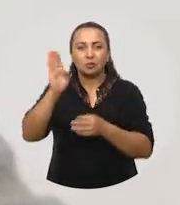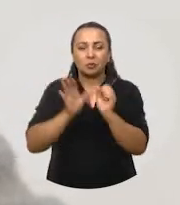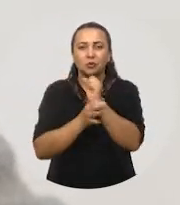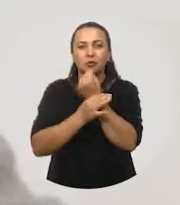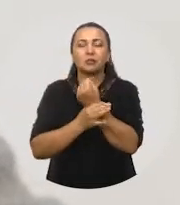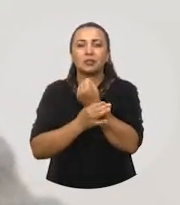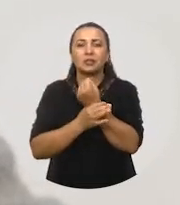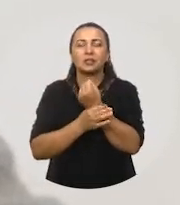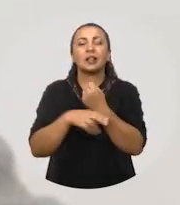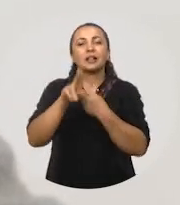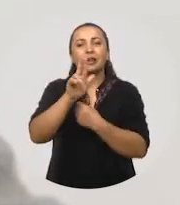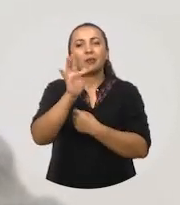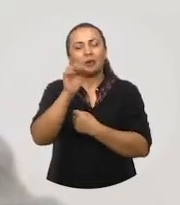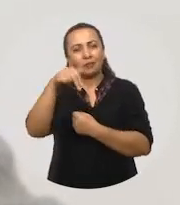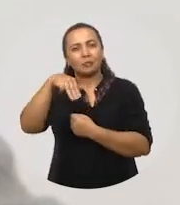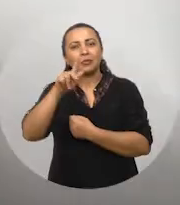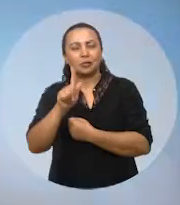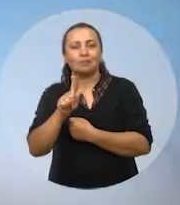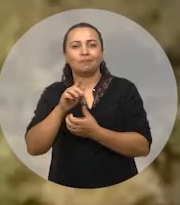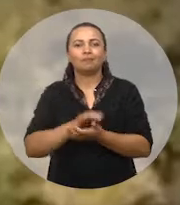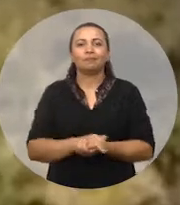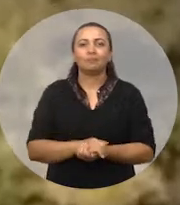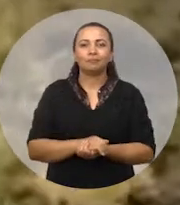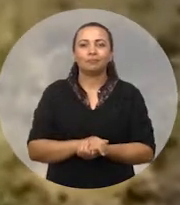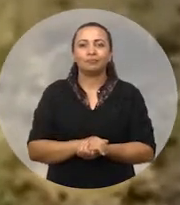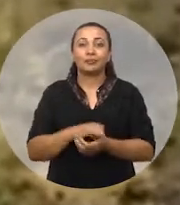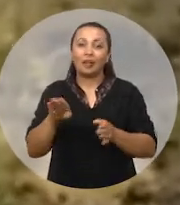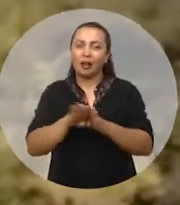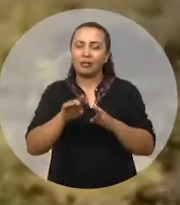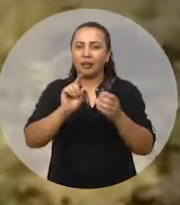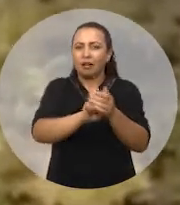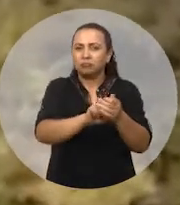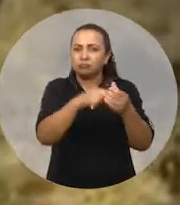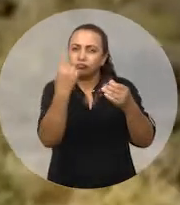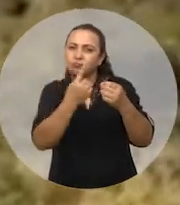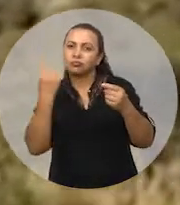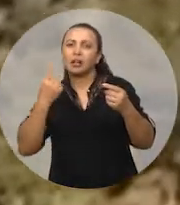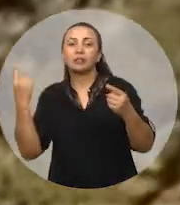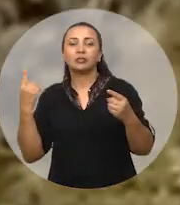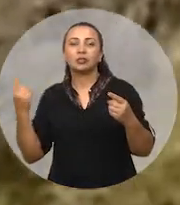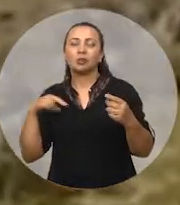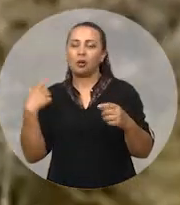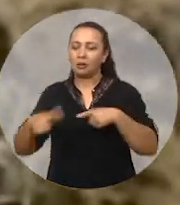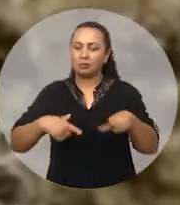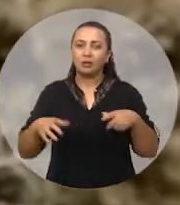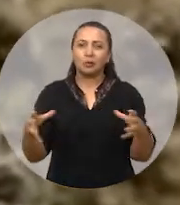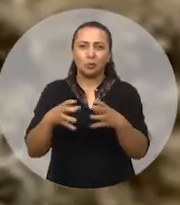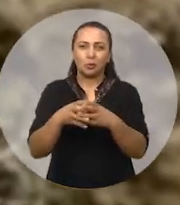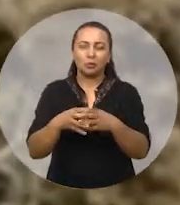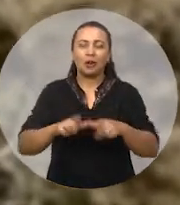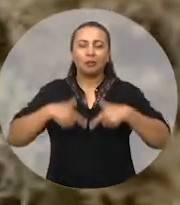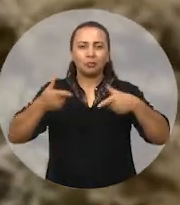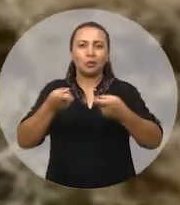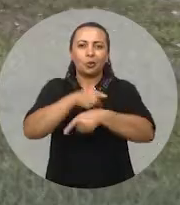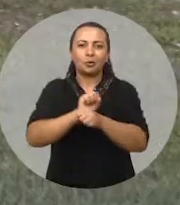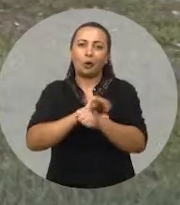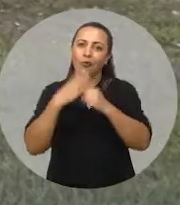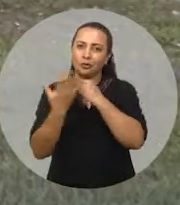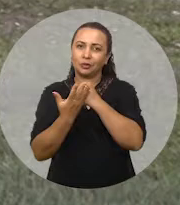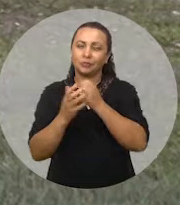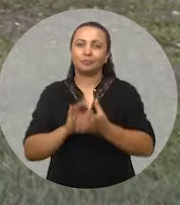Biossegurança NB3 da Universidade Federal de Minas Gerais. Mesmo em isolamento, trabalhamos em equipe na luta contra a